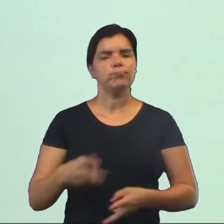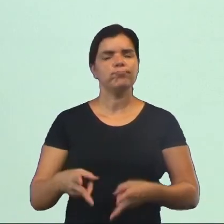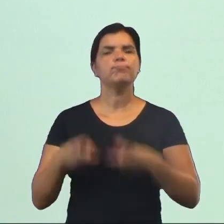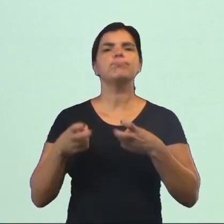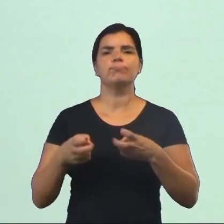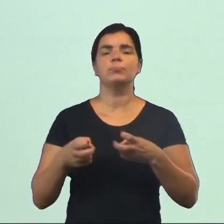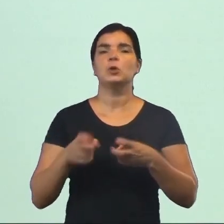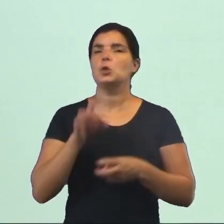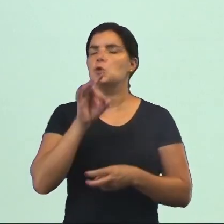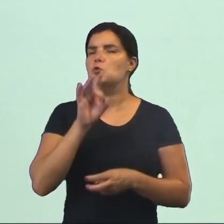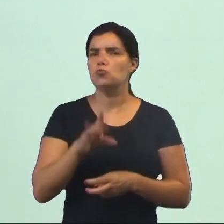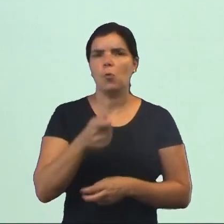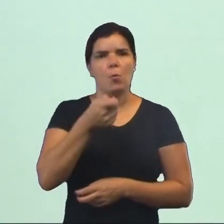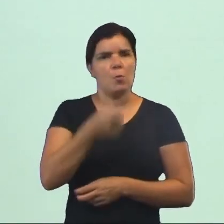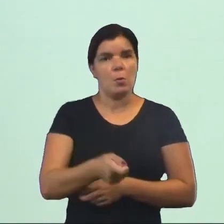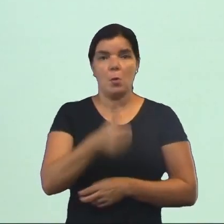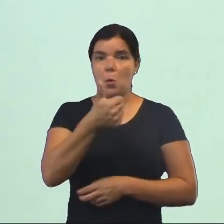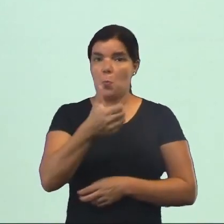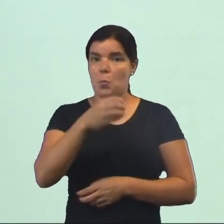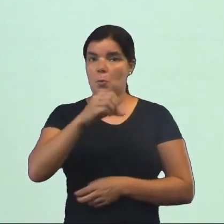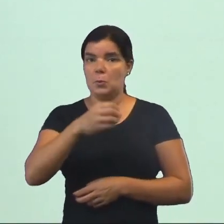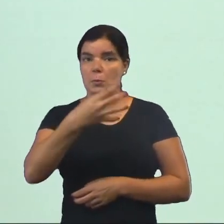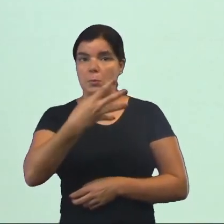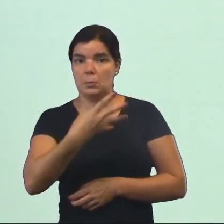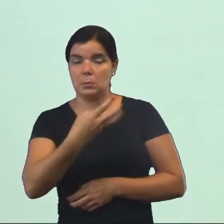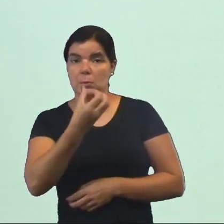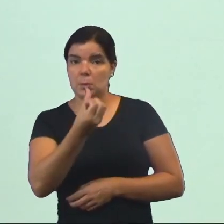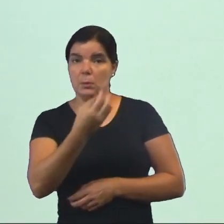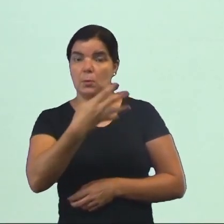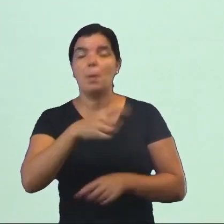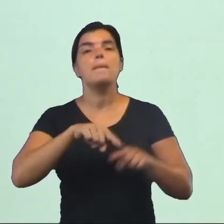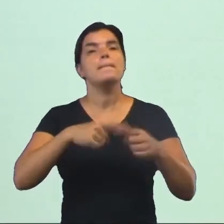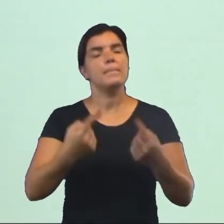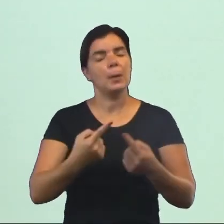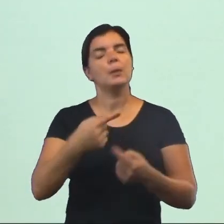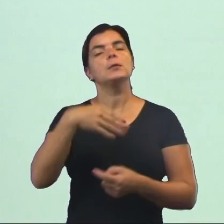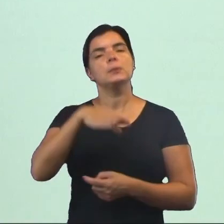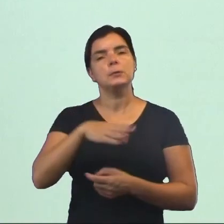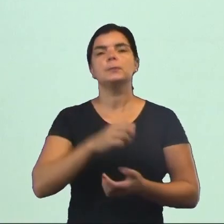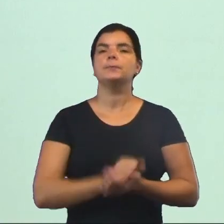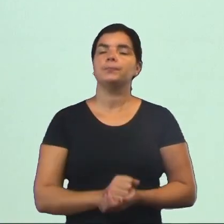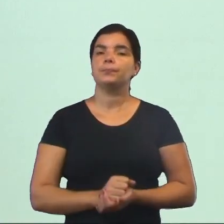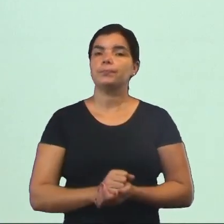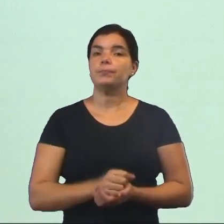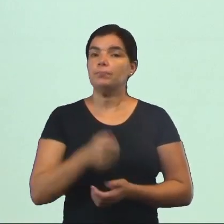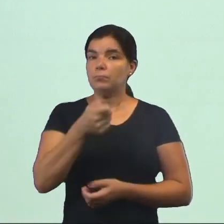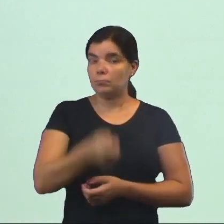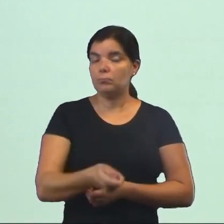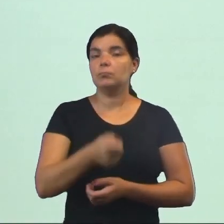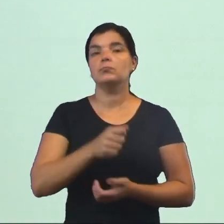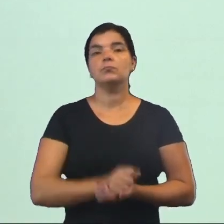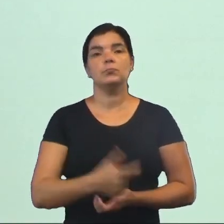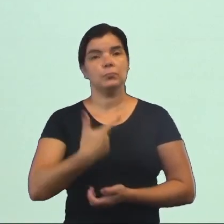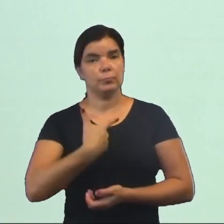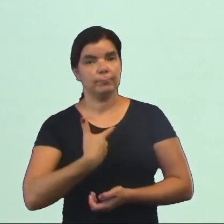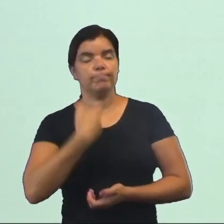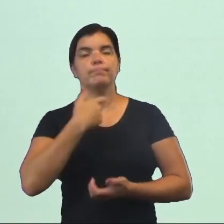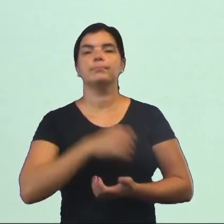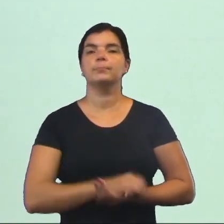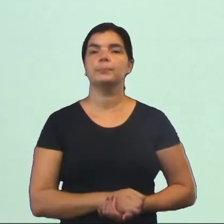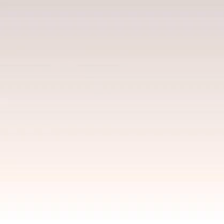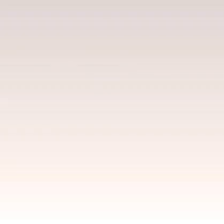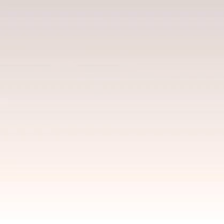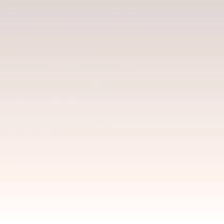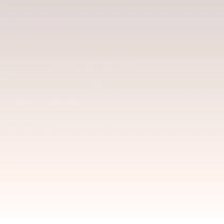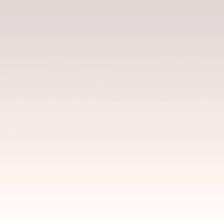perceber que não existiu apenas a ditadura de 1964, que é mais conhecida, mas também essa ditadura que foi imposta por Getúlio Vargas.